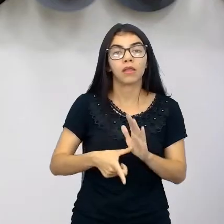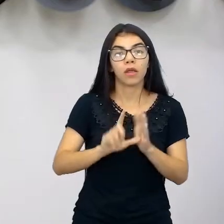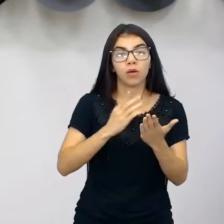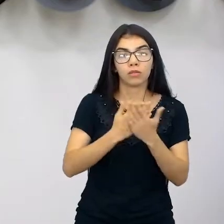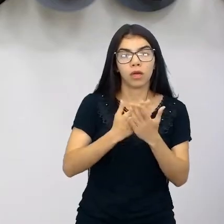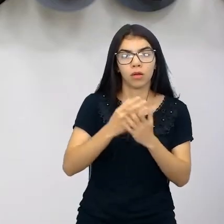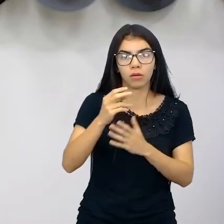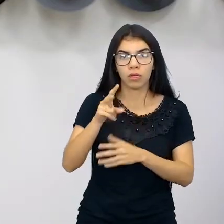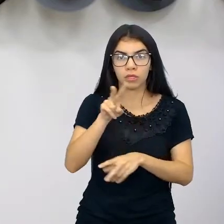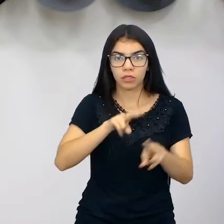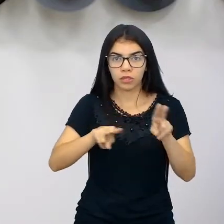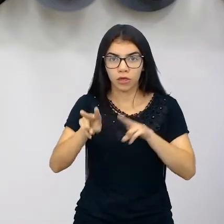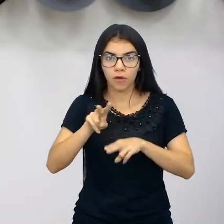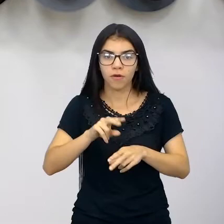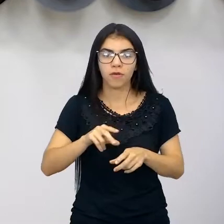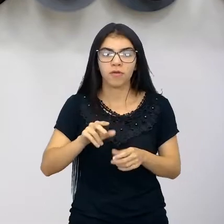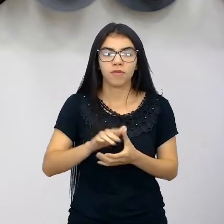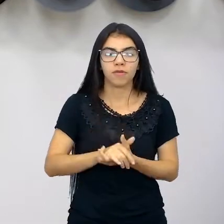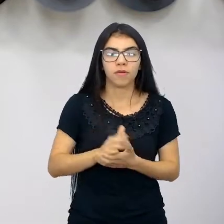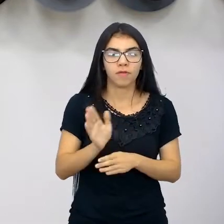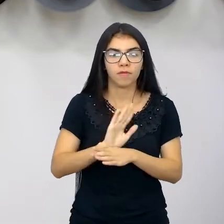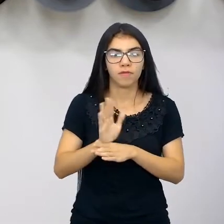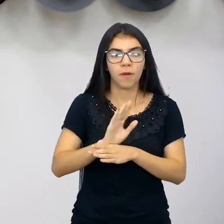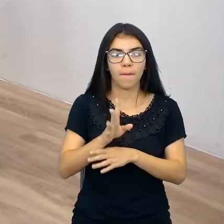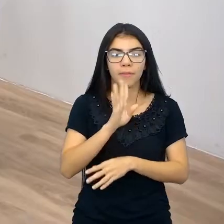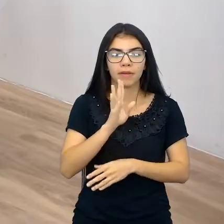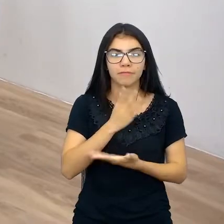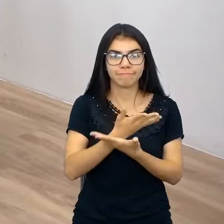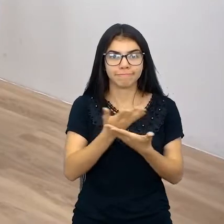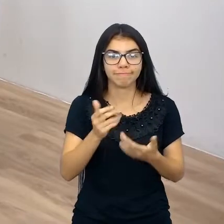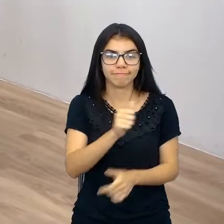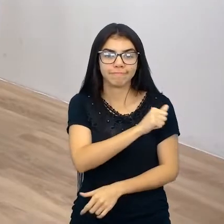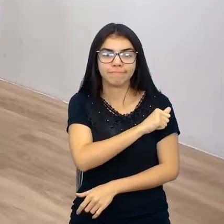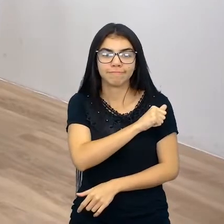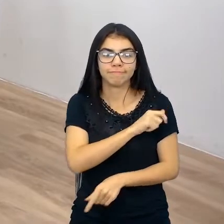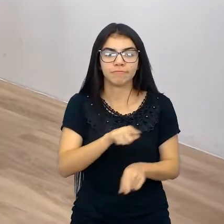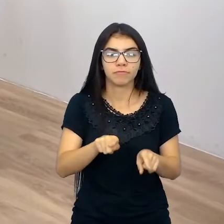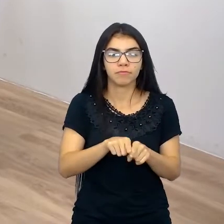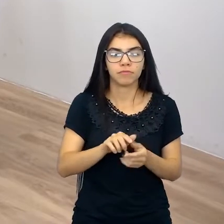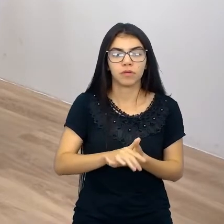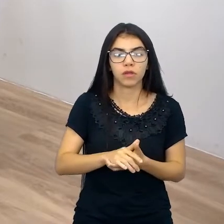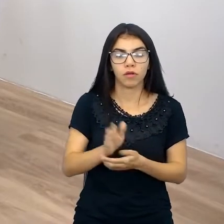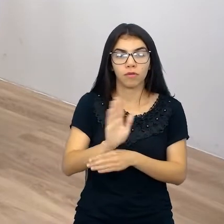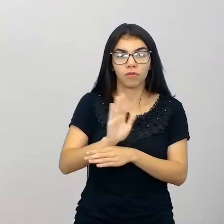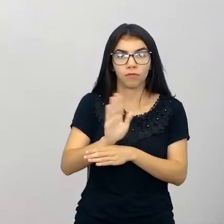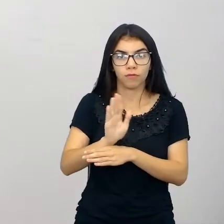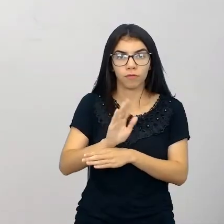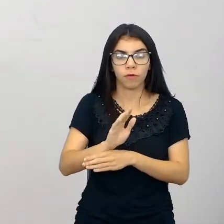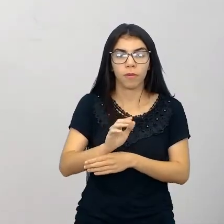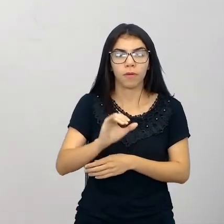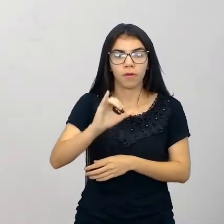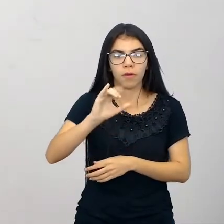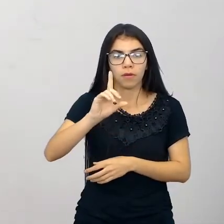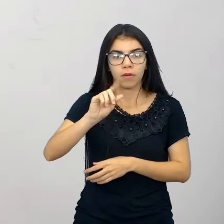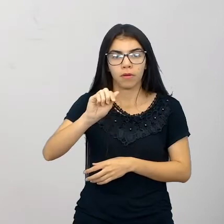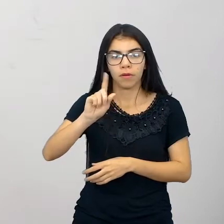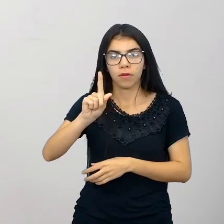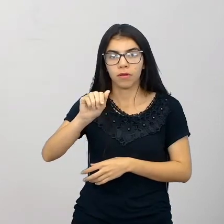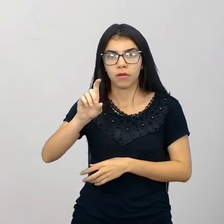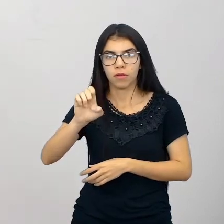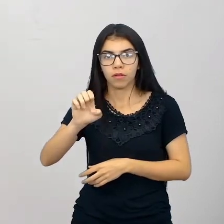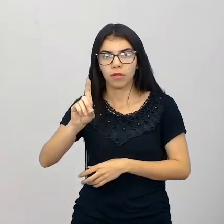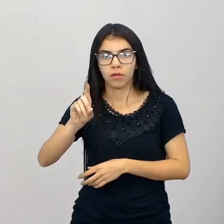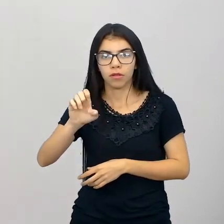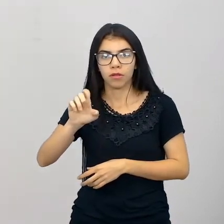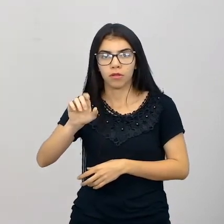eu acredito que os estudantes nem conheçam. É verdade. Você sabia que o Cidade de Deus era um livro, carinha, que você está aí? Você sabia